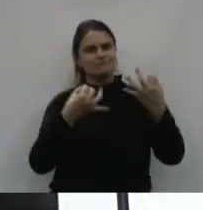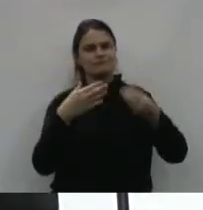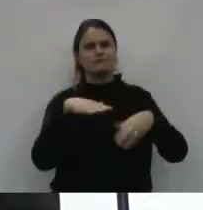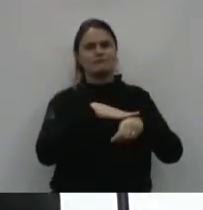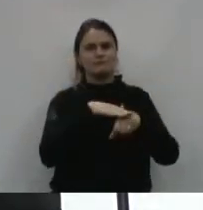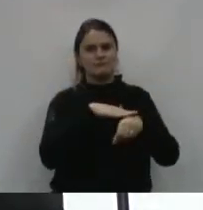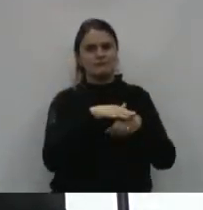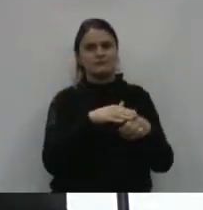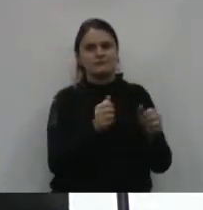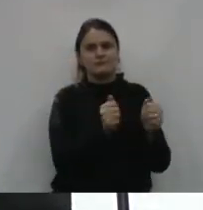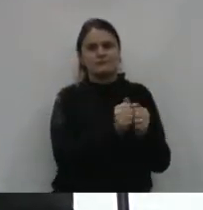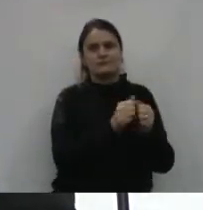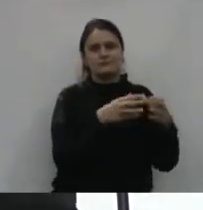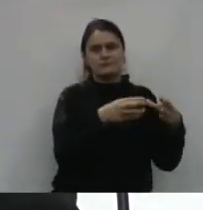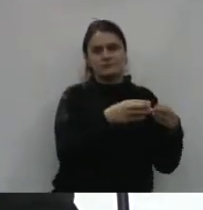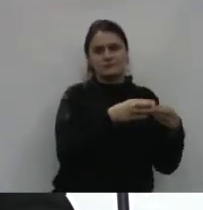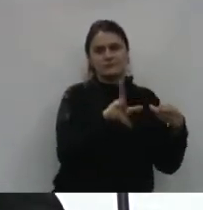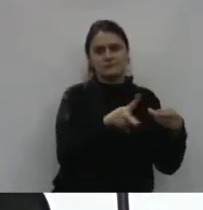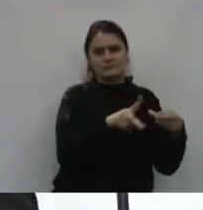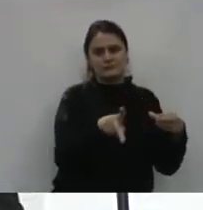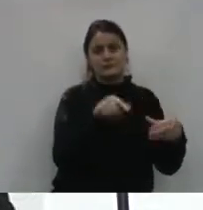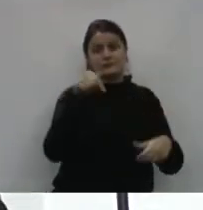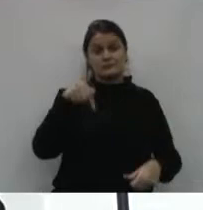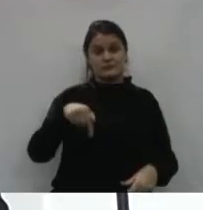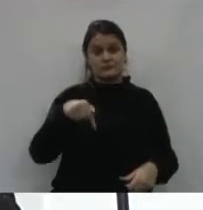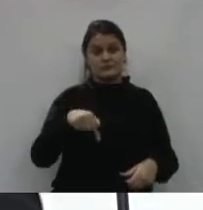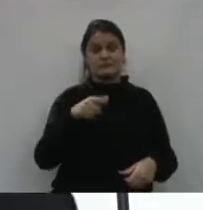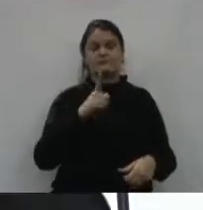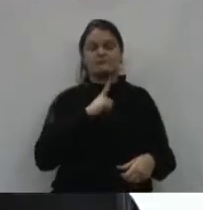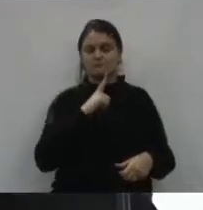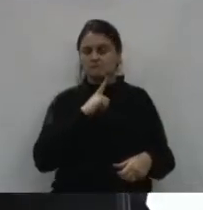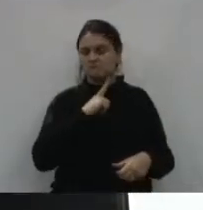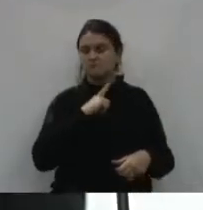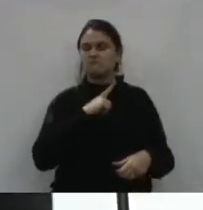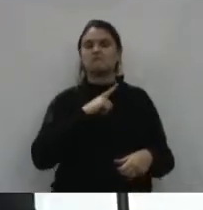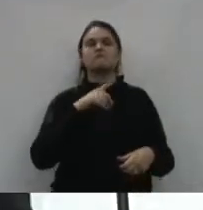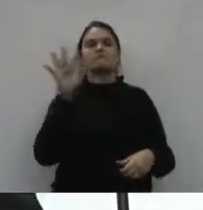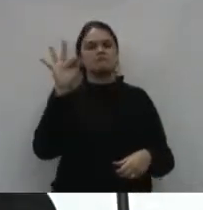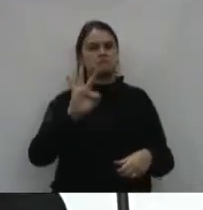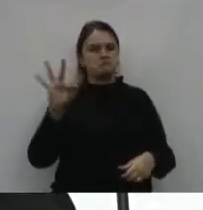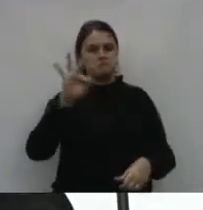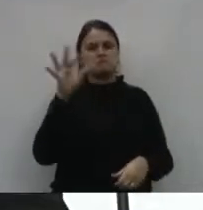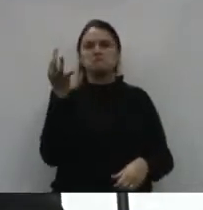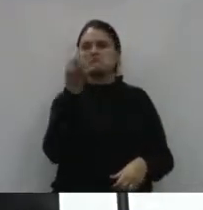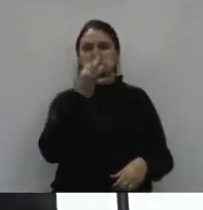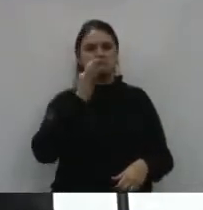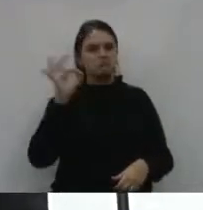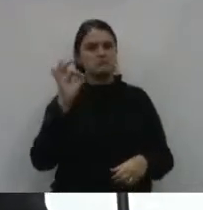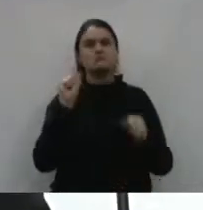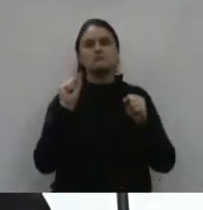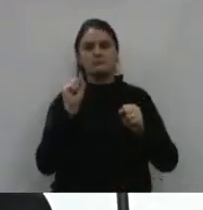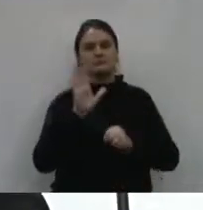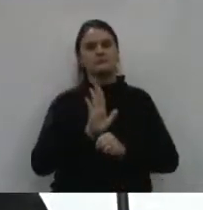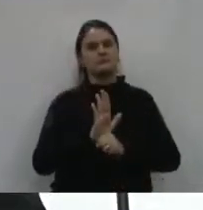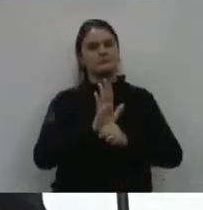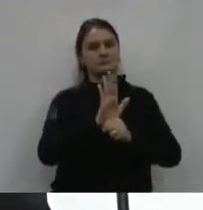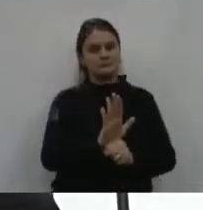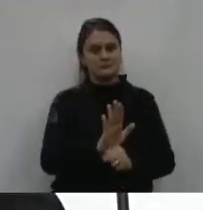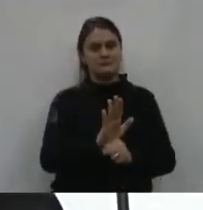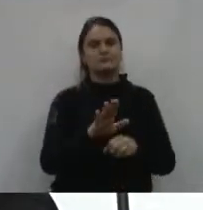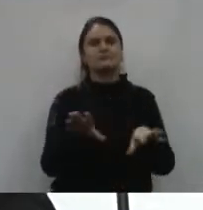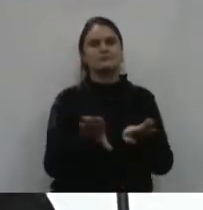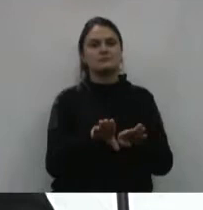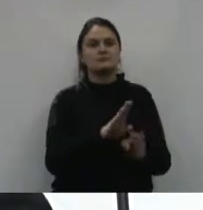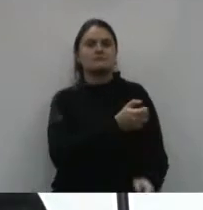com seus educadores e alunos até temos aí na nossa cidade é ótima das instituições de ensino que podem dar um auxílio nesse assunto